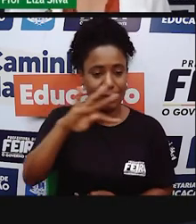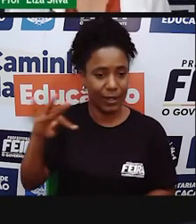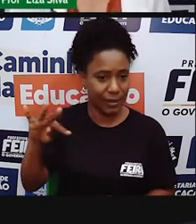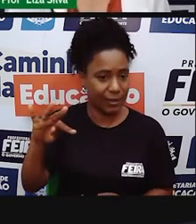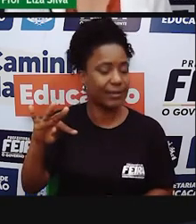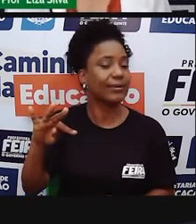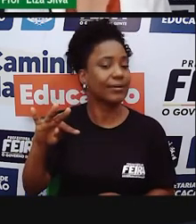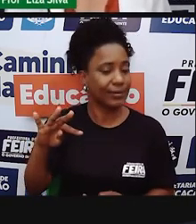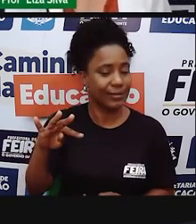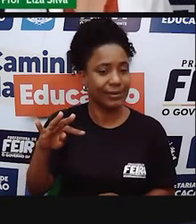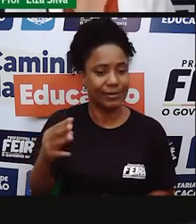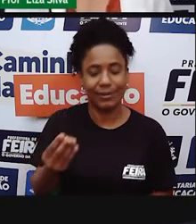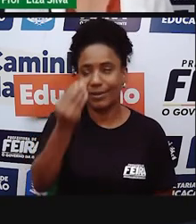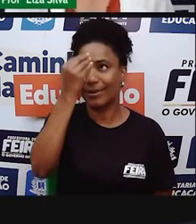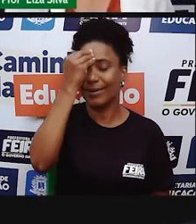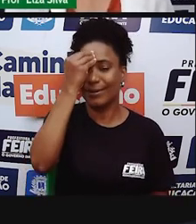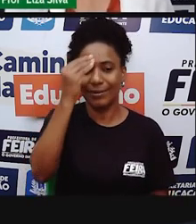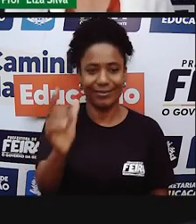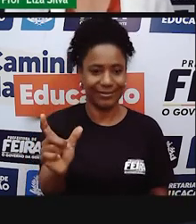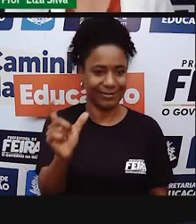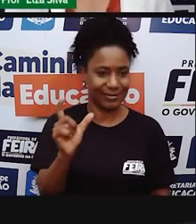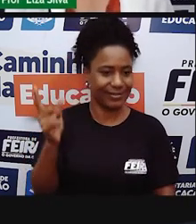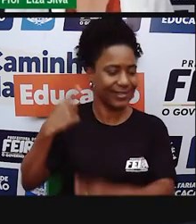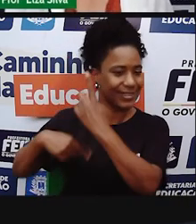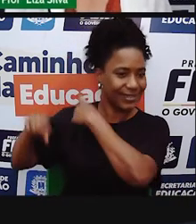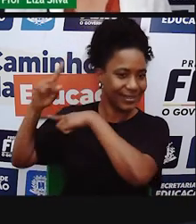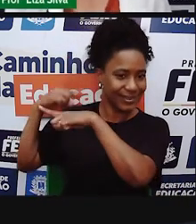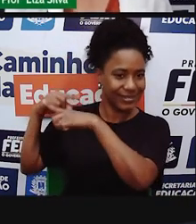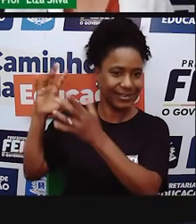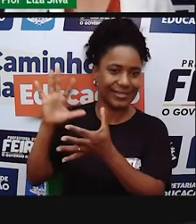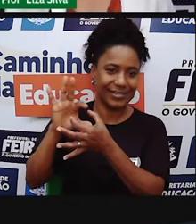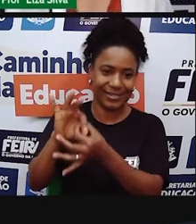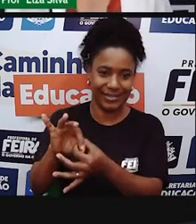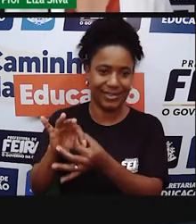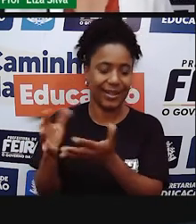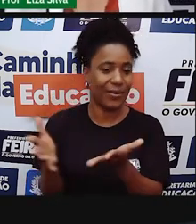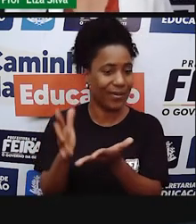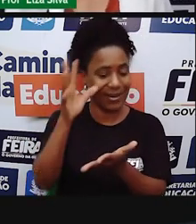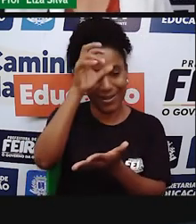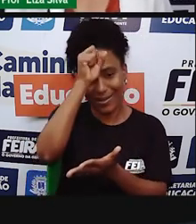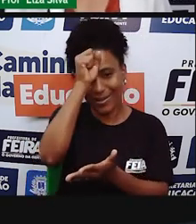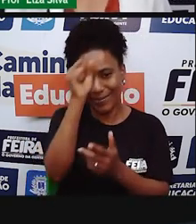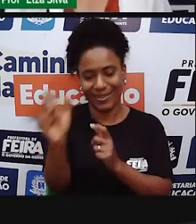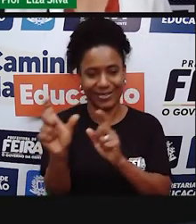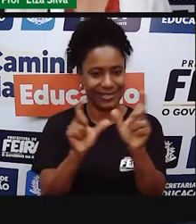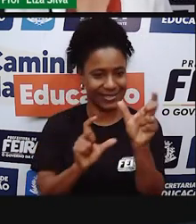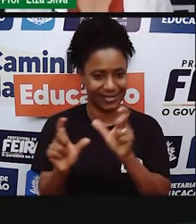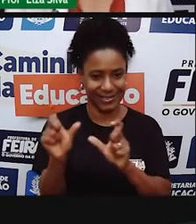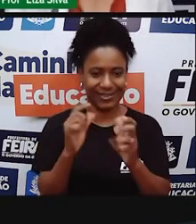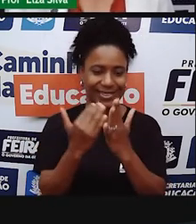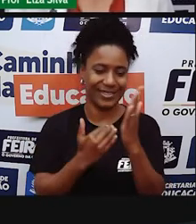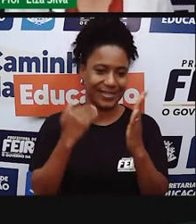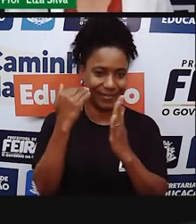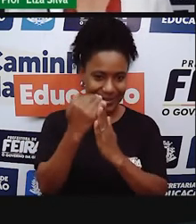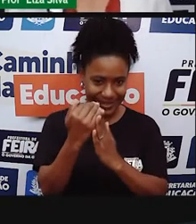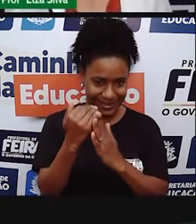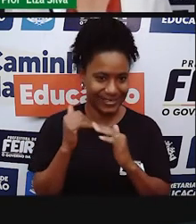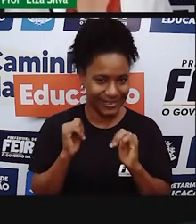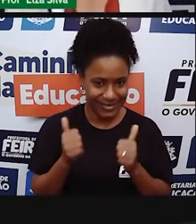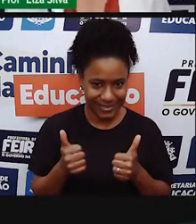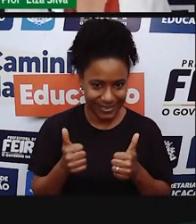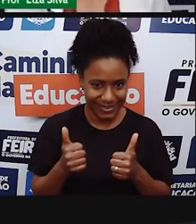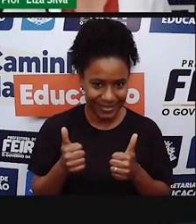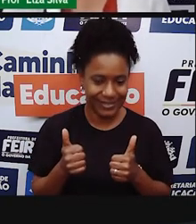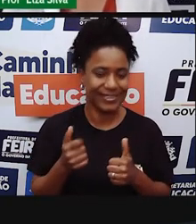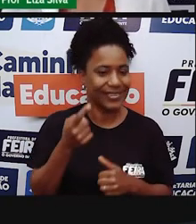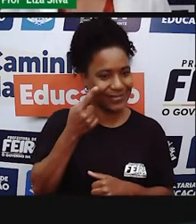retomar vocabulários que nós já vimos anteriormente e ampliar um pouco mais o nosso repertório. So,